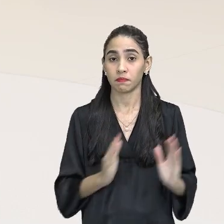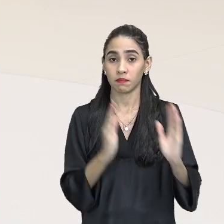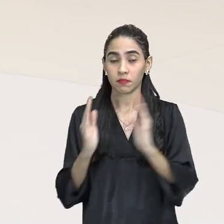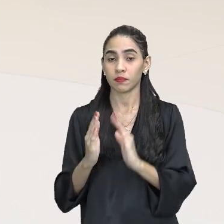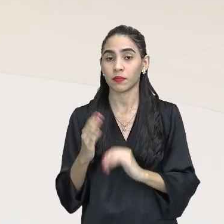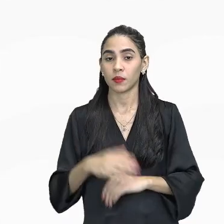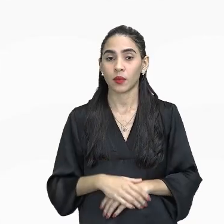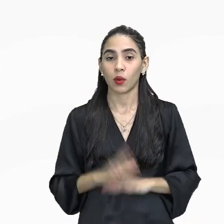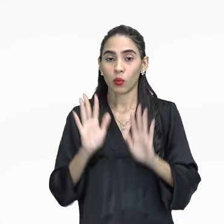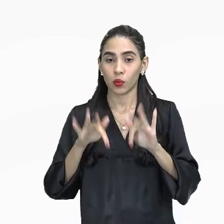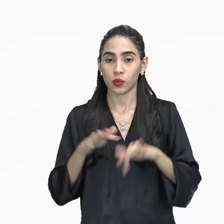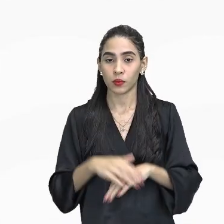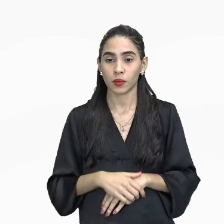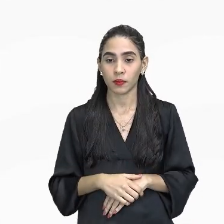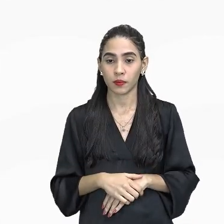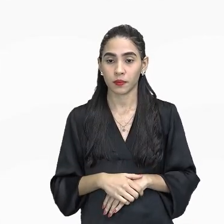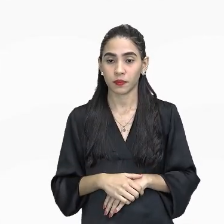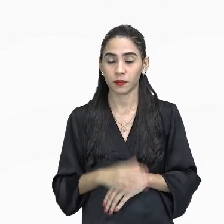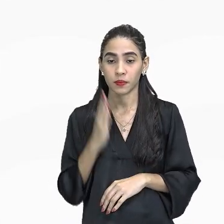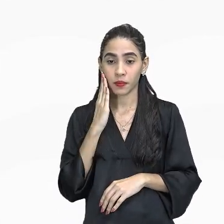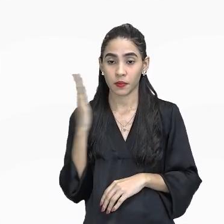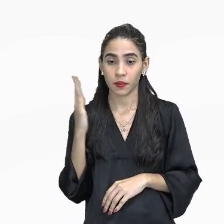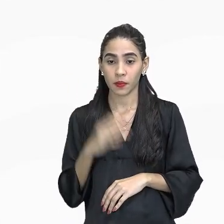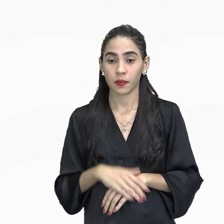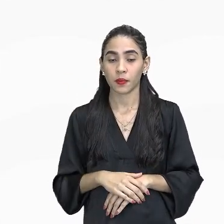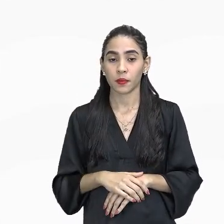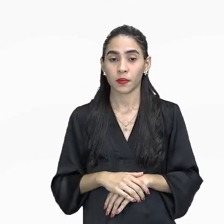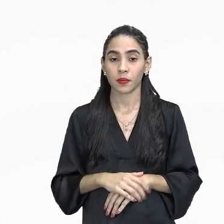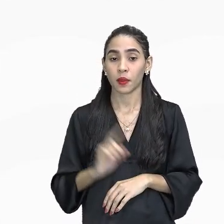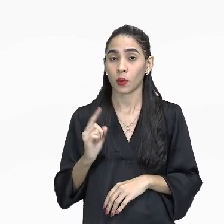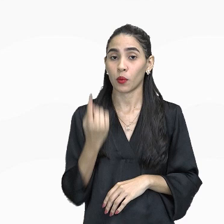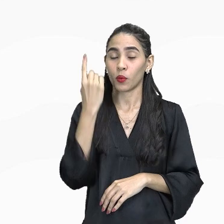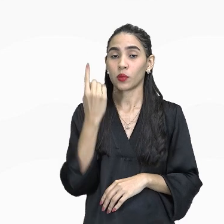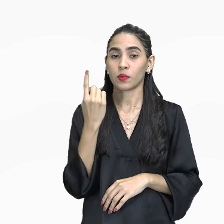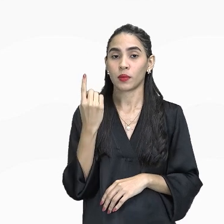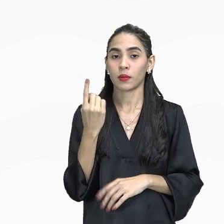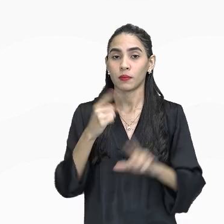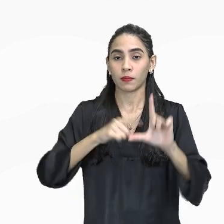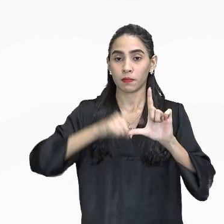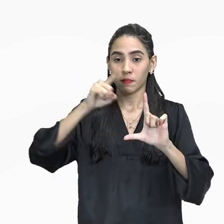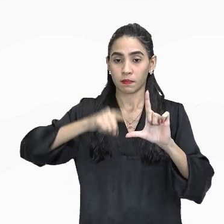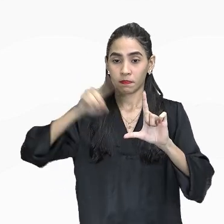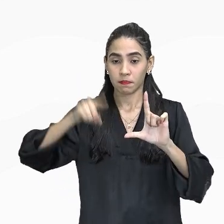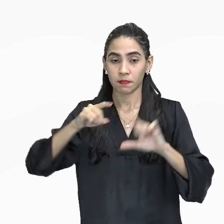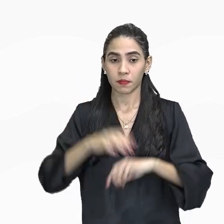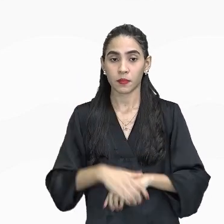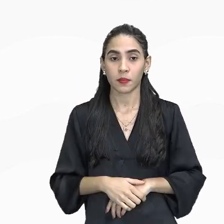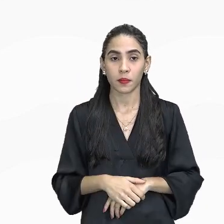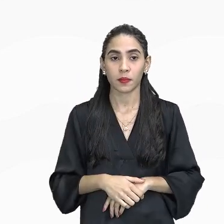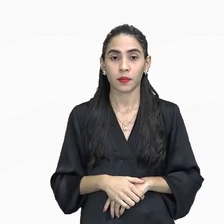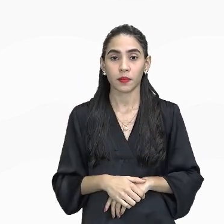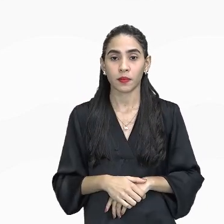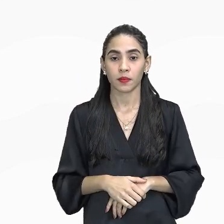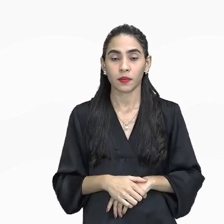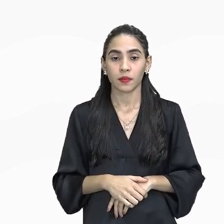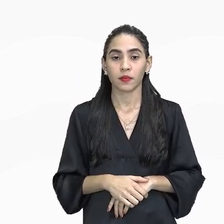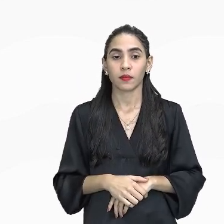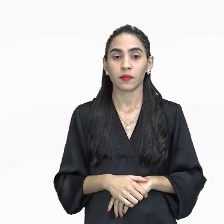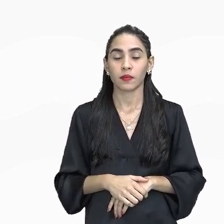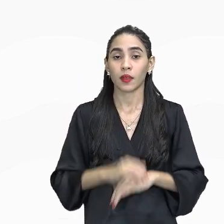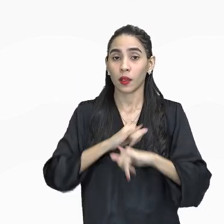qual é. Então, a última parte, conforme o nosso infográfico, é a parte aí que nós temos, então,